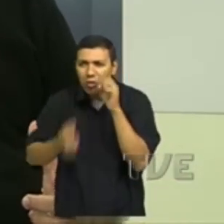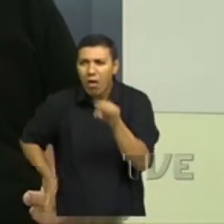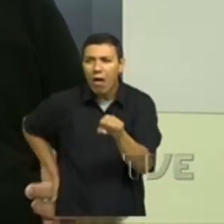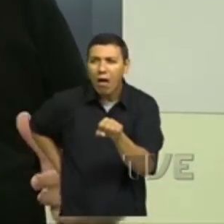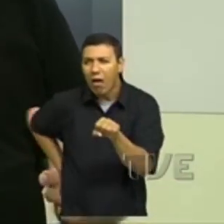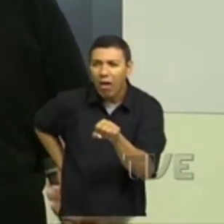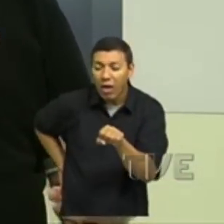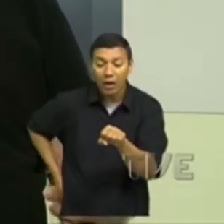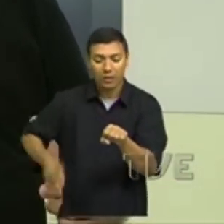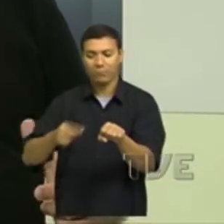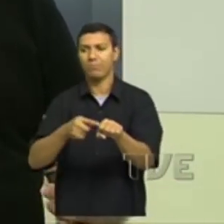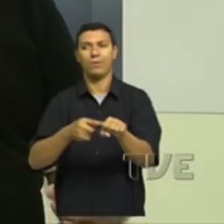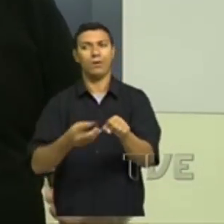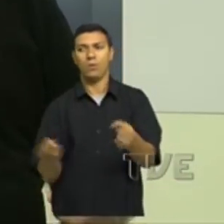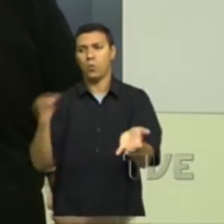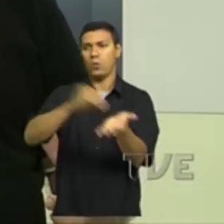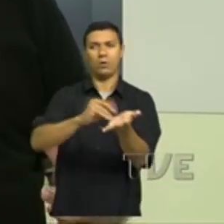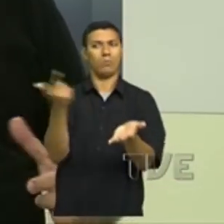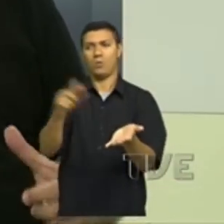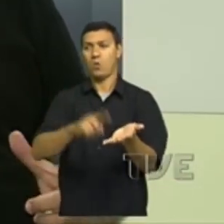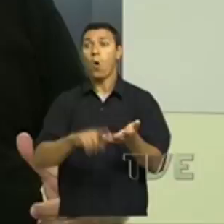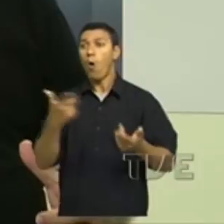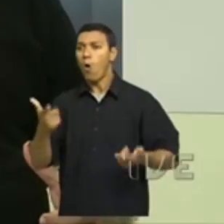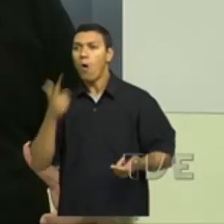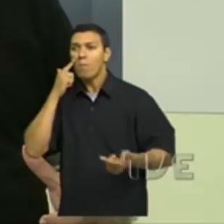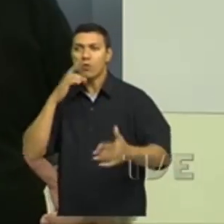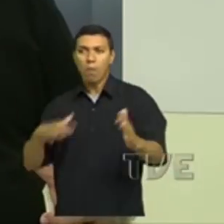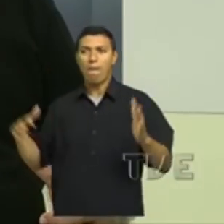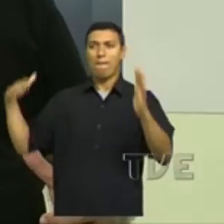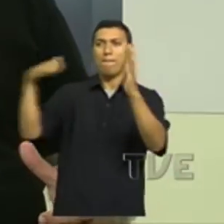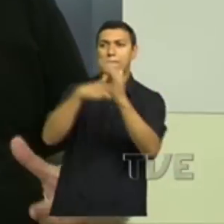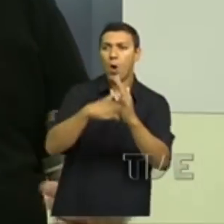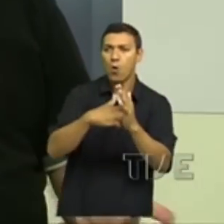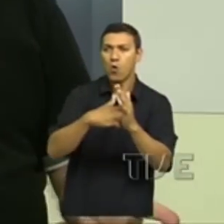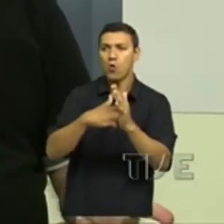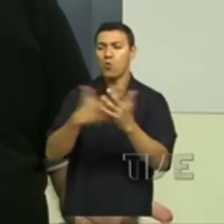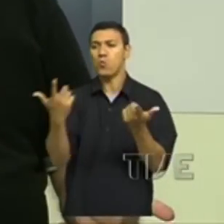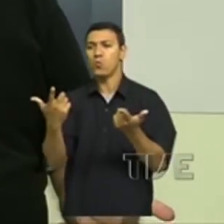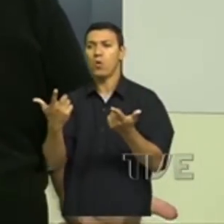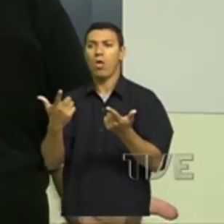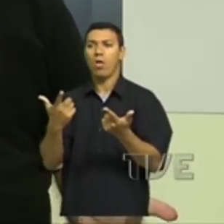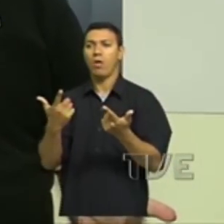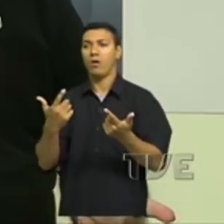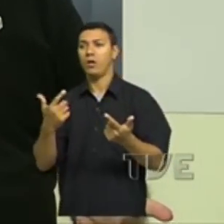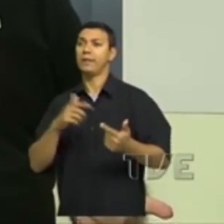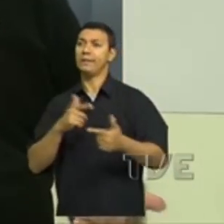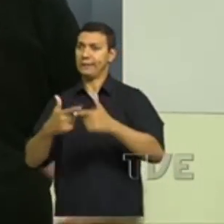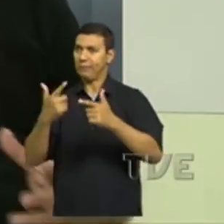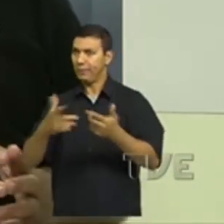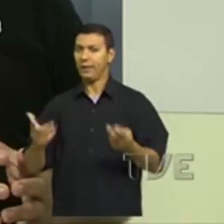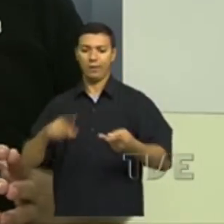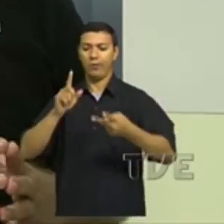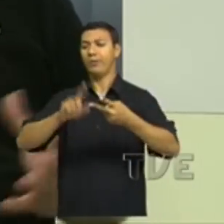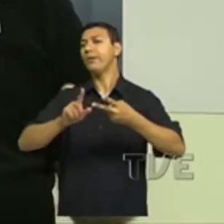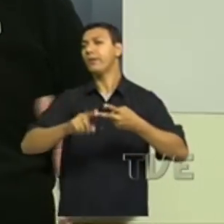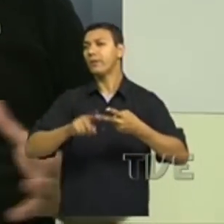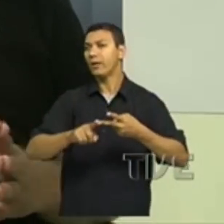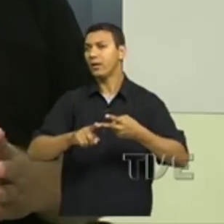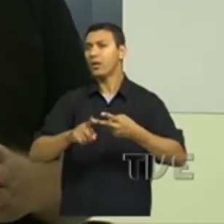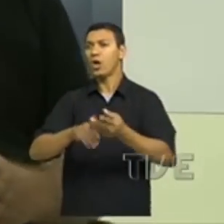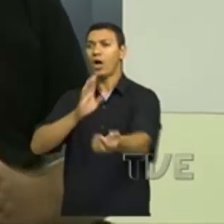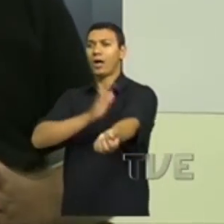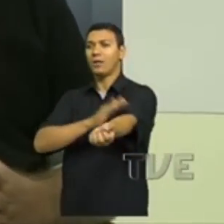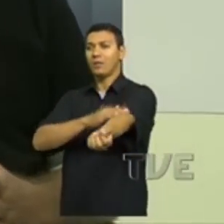pessoas que ficaram com um tipo de sequela por diabetes, e,